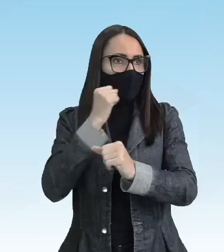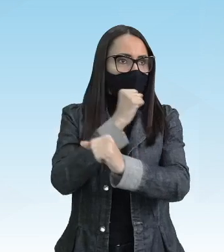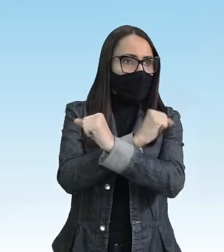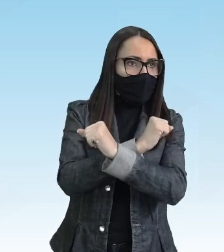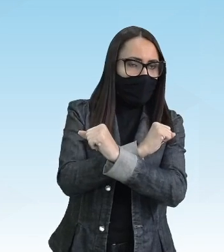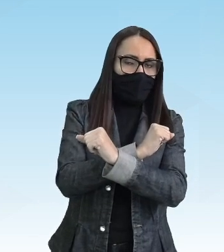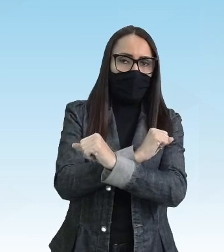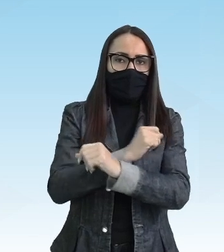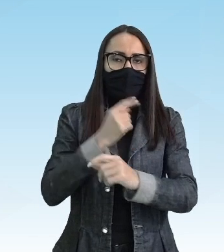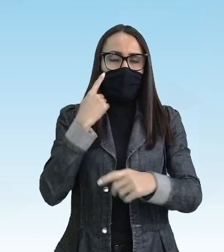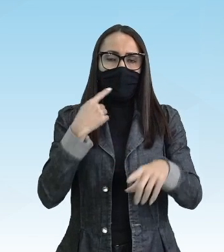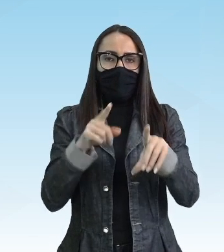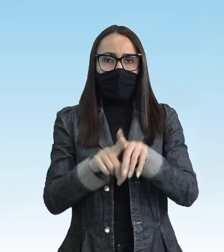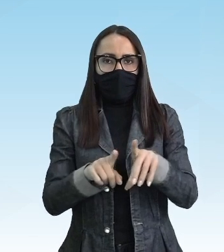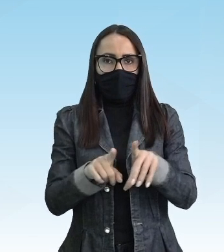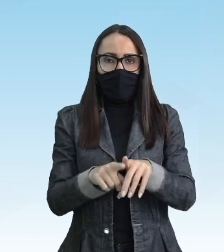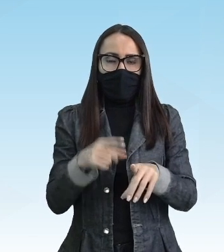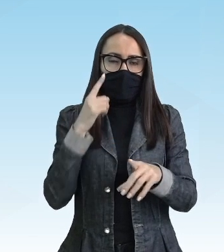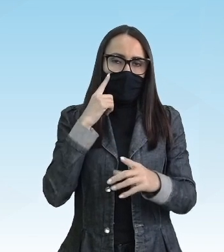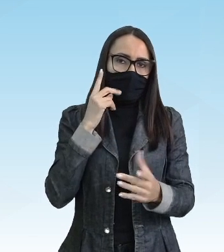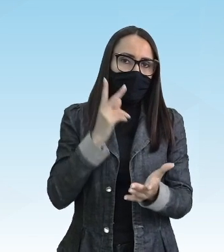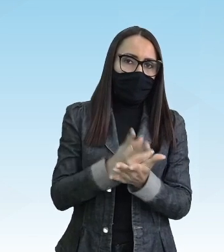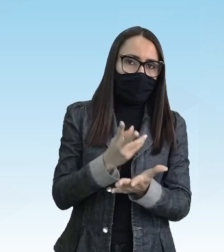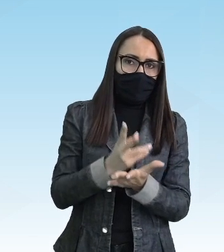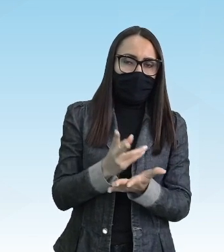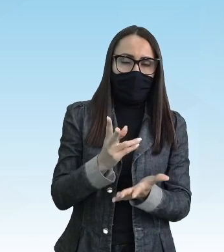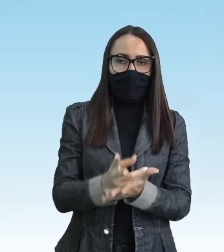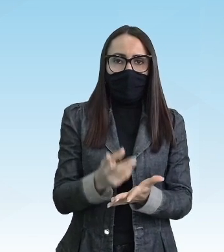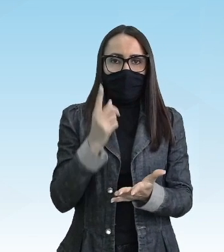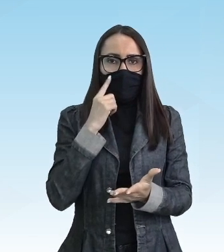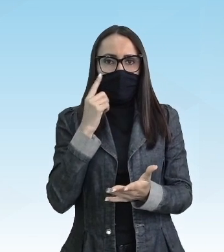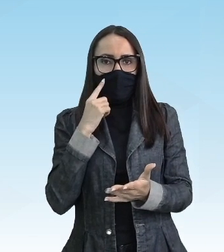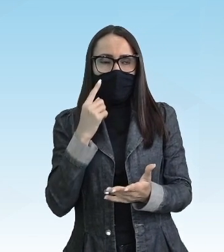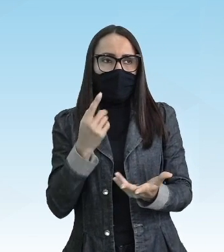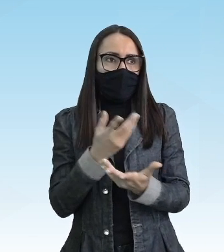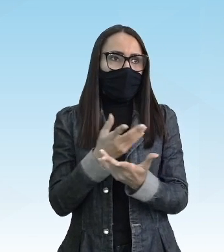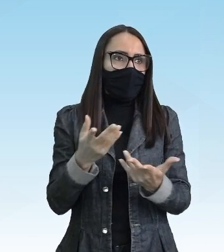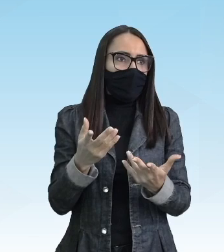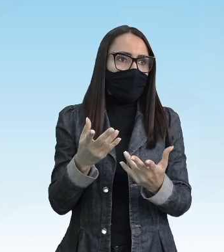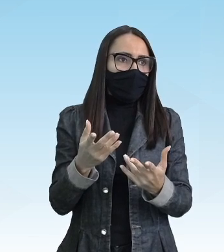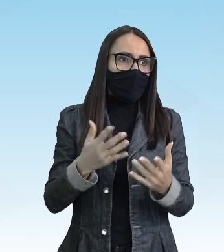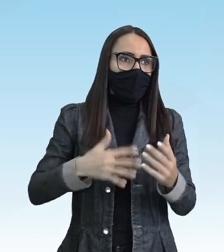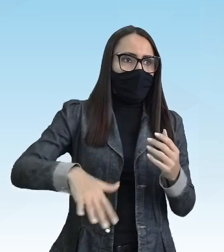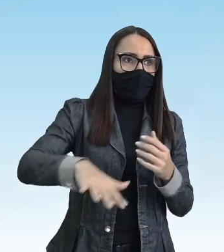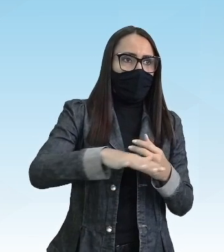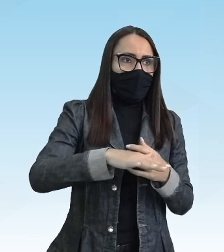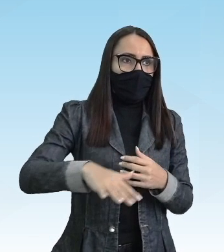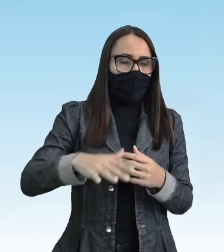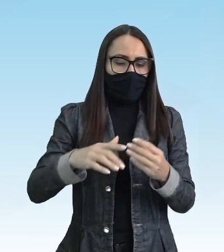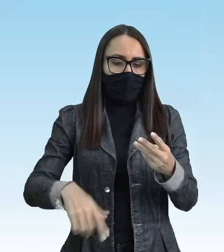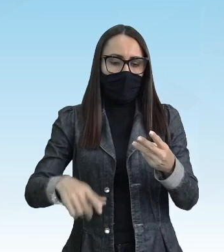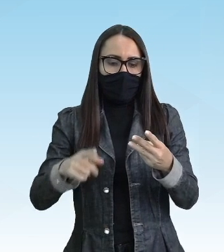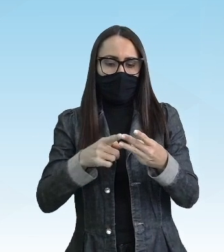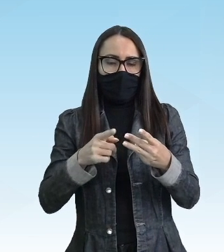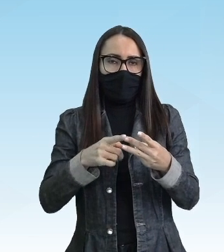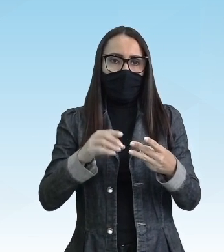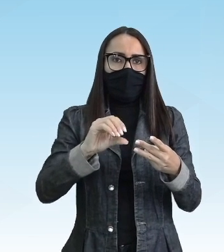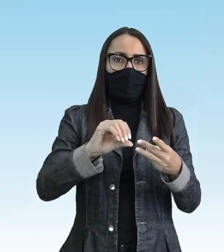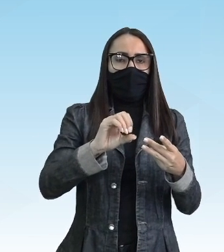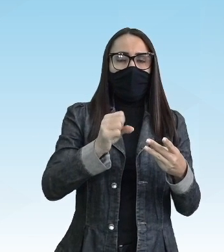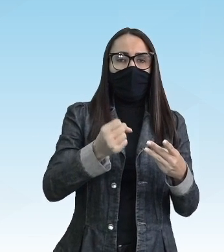e atuam na manutenção da matriz óssea. Já os osteoblastos